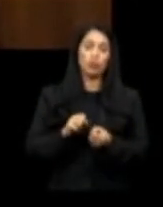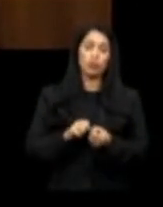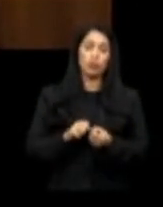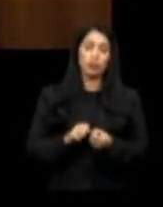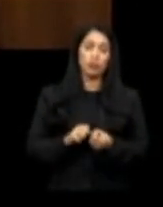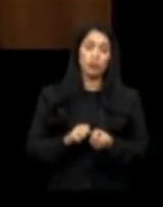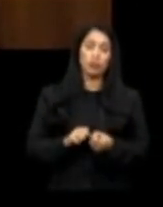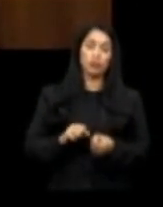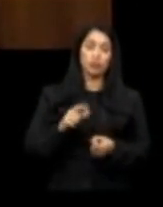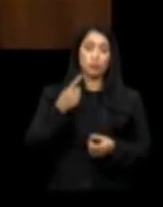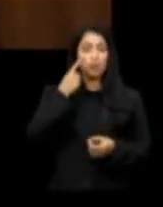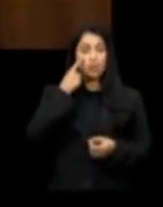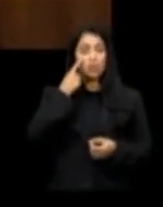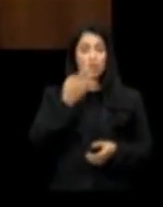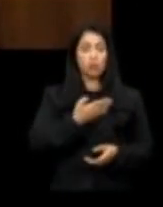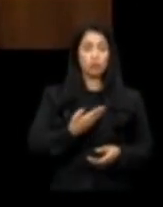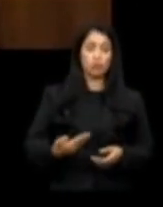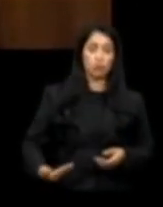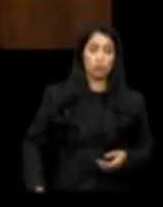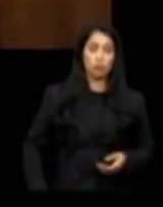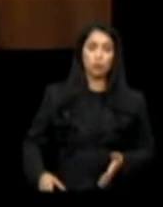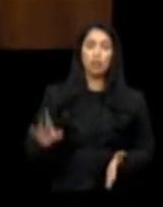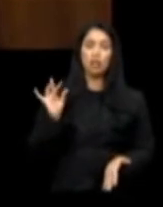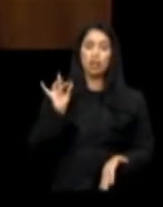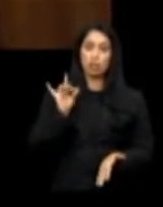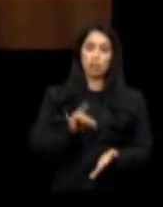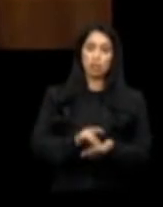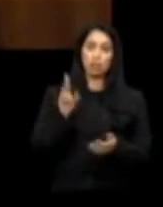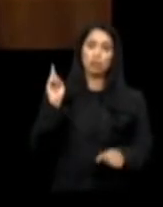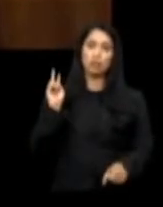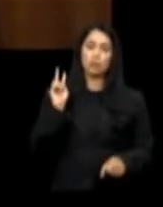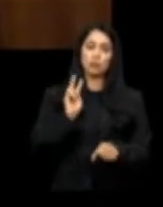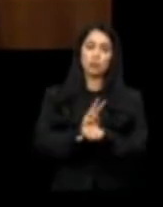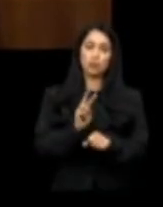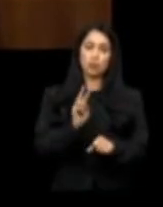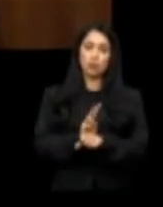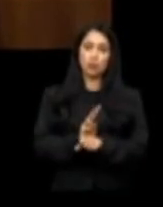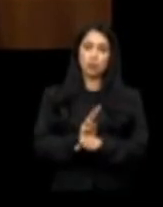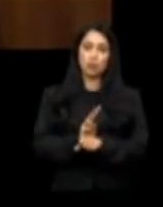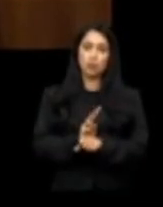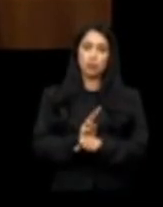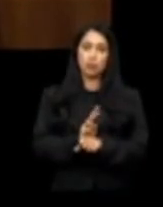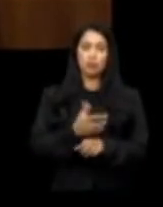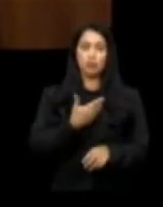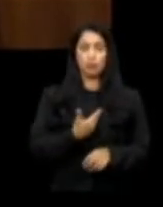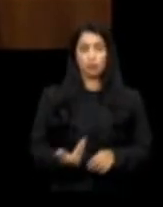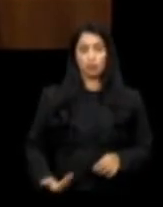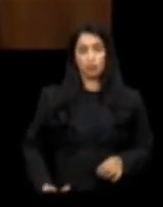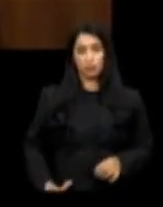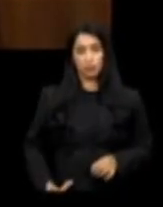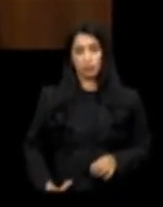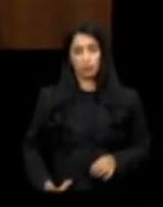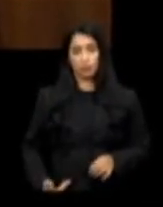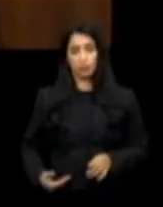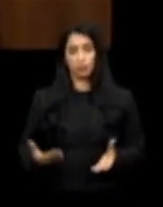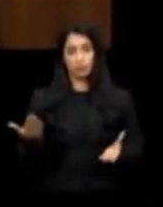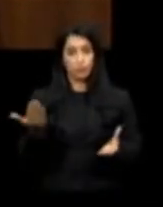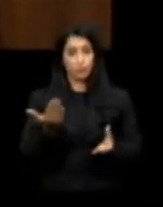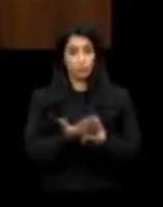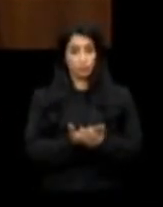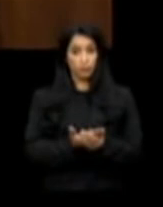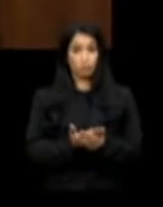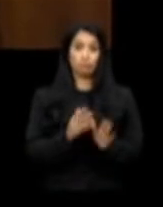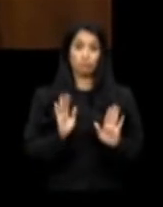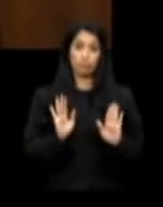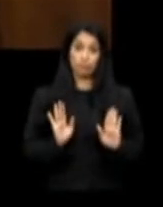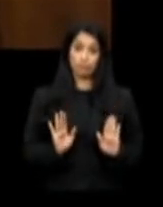finalidades e de interesse público legitimamente protegidas pelo ordenamento jurídico. No caso em tela,